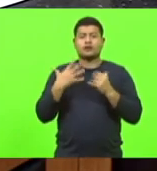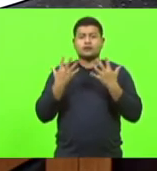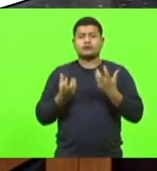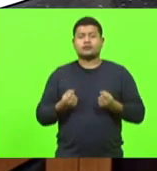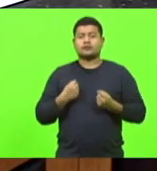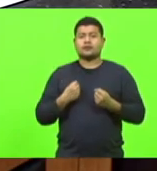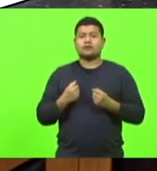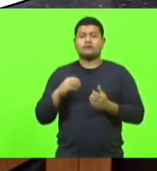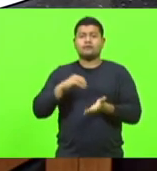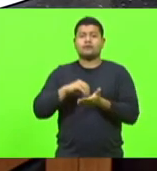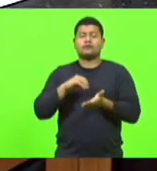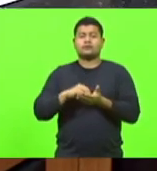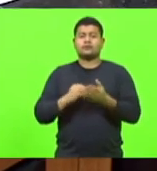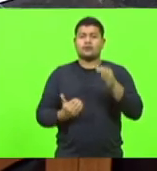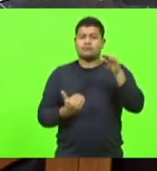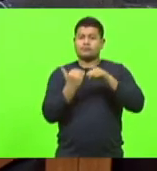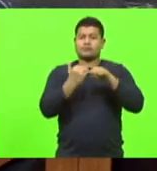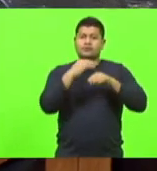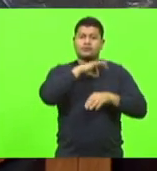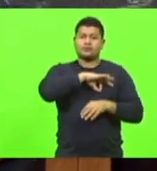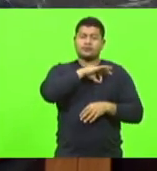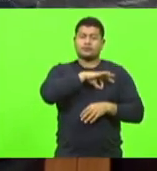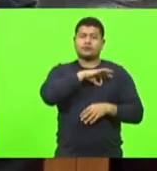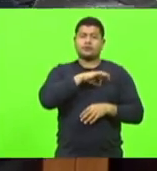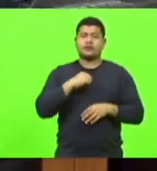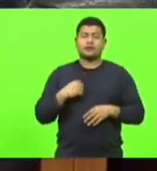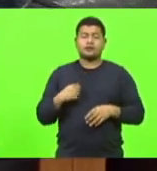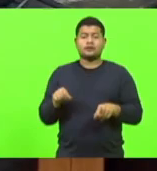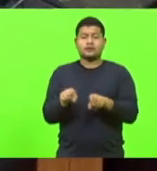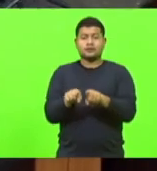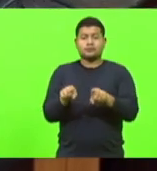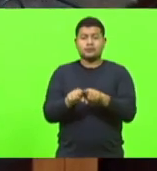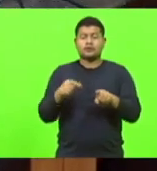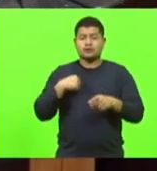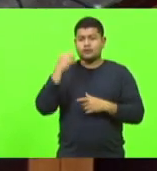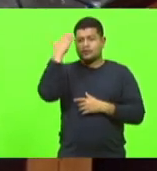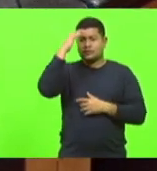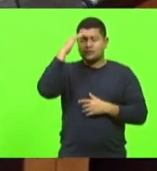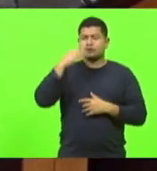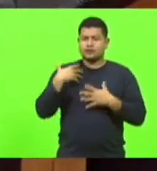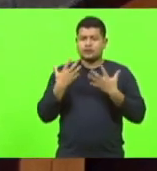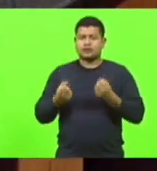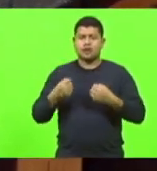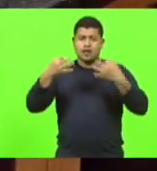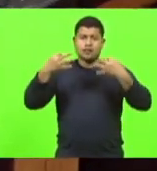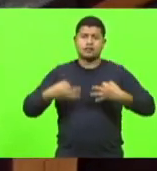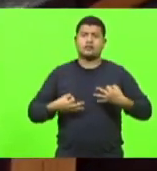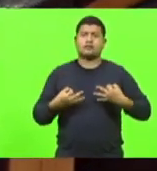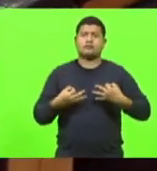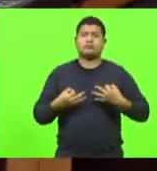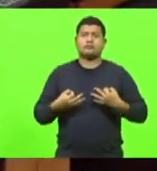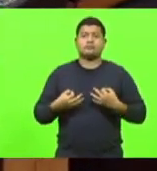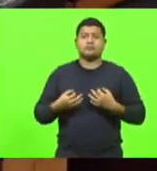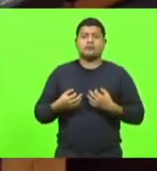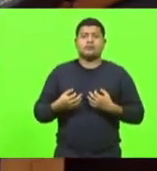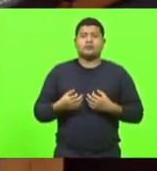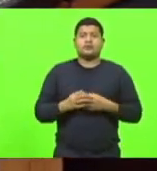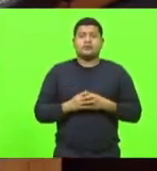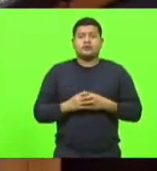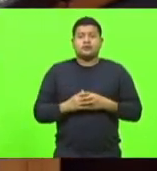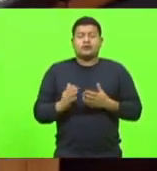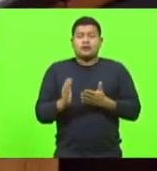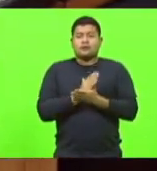a questões estas que abracei também por entender ser justa né e que me foi